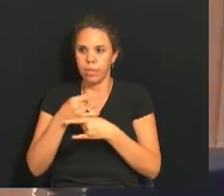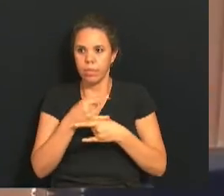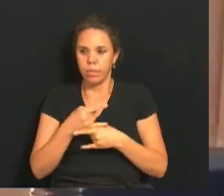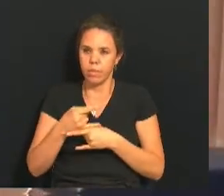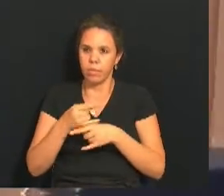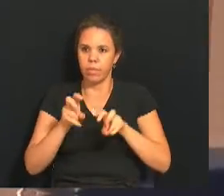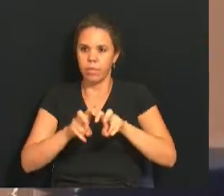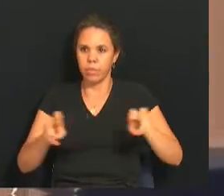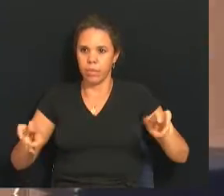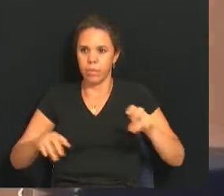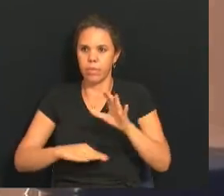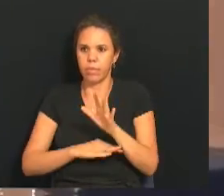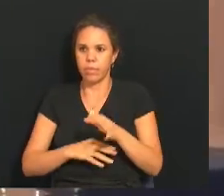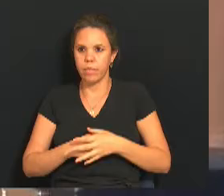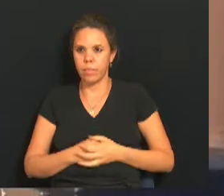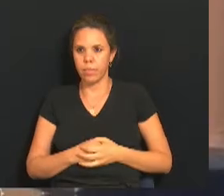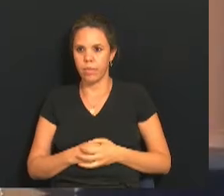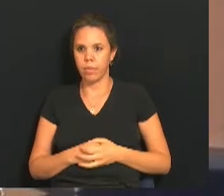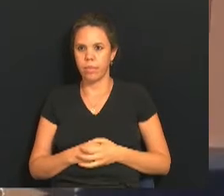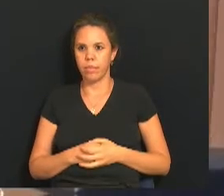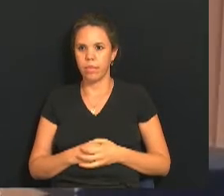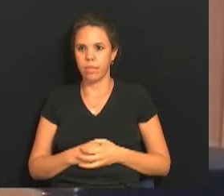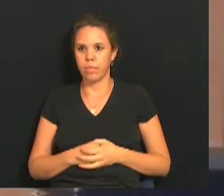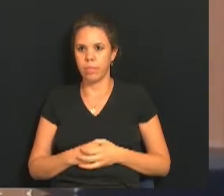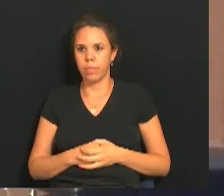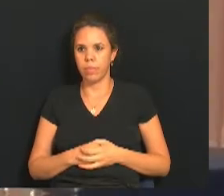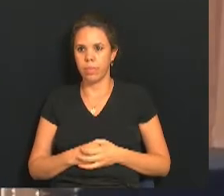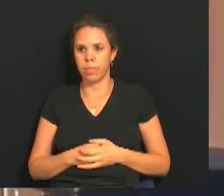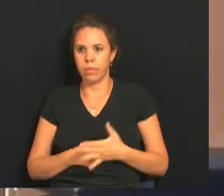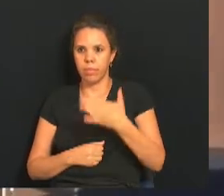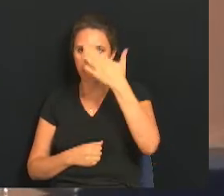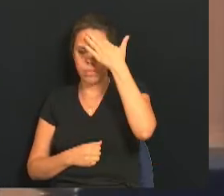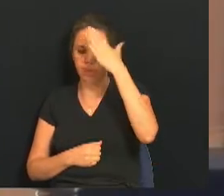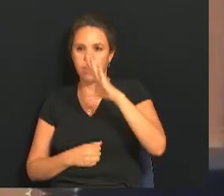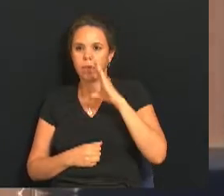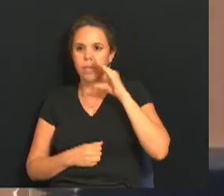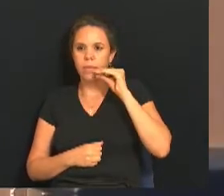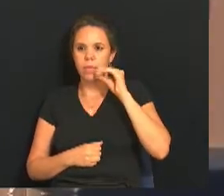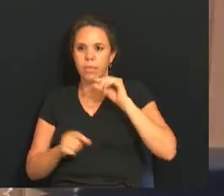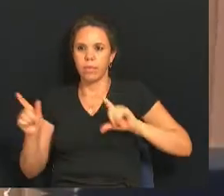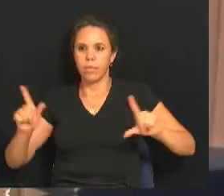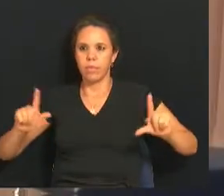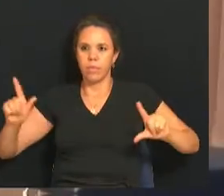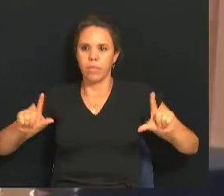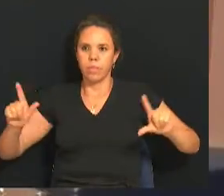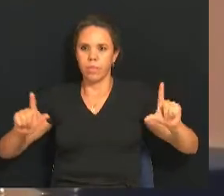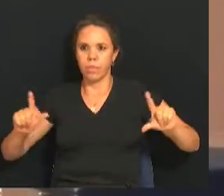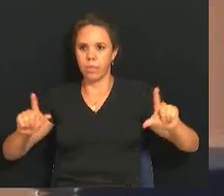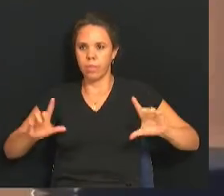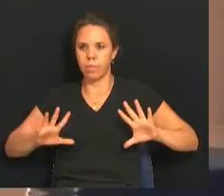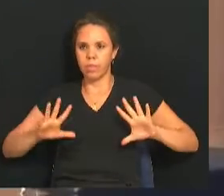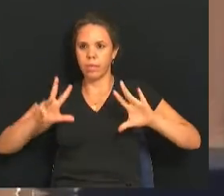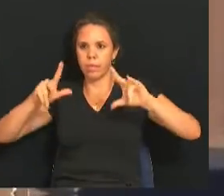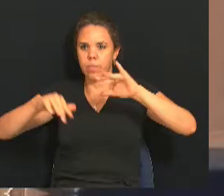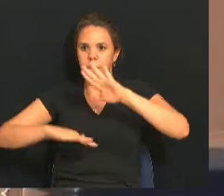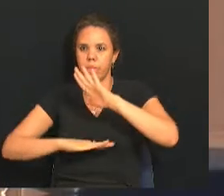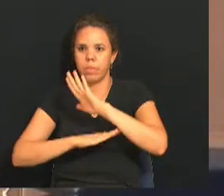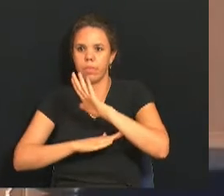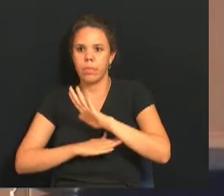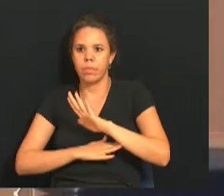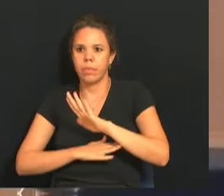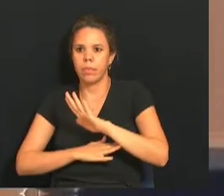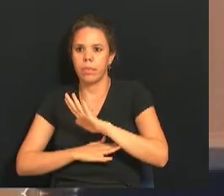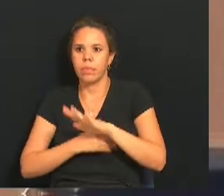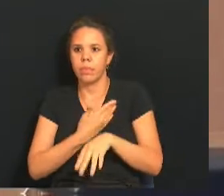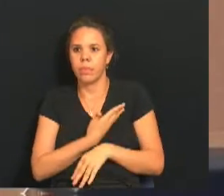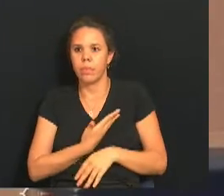Poder Legislativo da Câmara de Campinas, agradeço os funcionários da TV Câmara, os funcionários e servidores municipais da Câmara